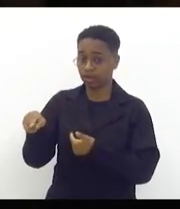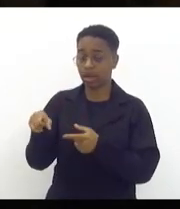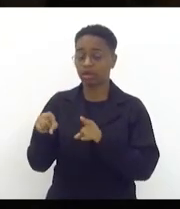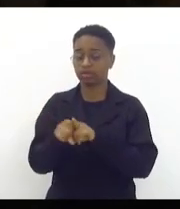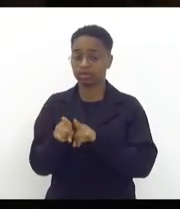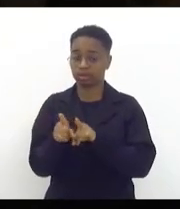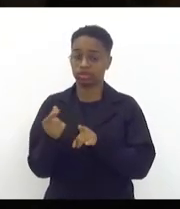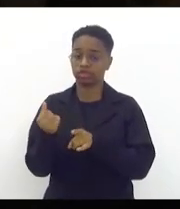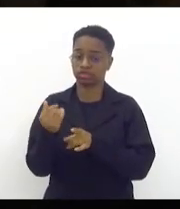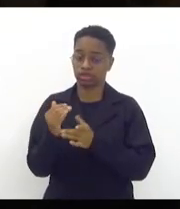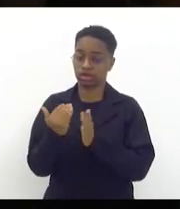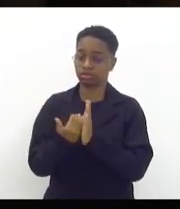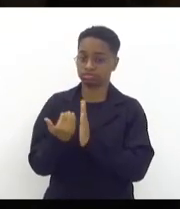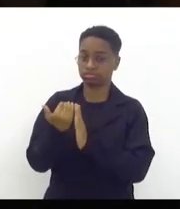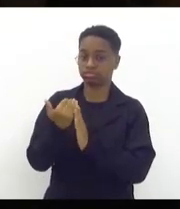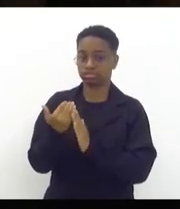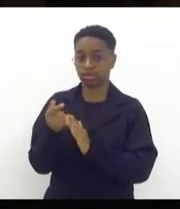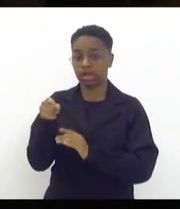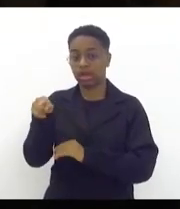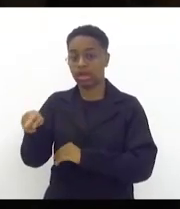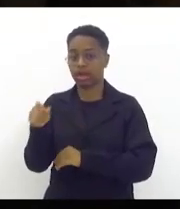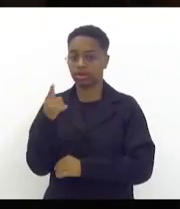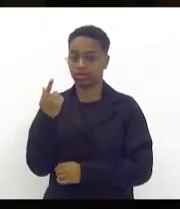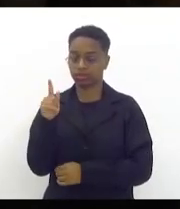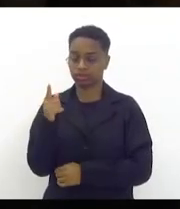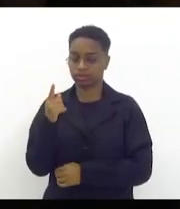renda em Goiás.